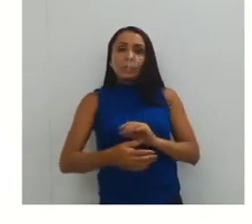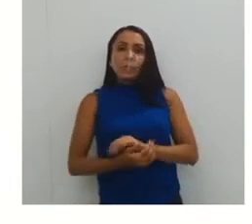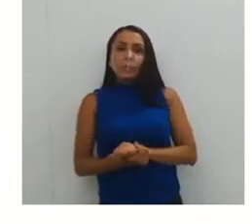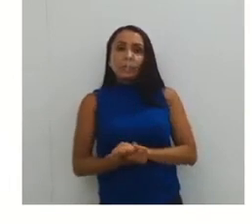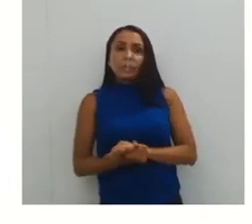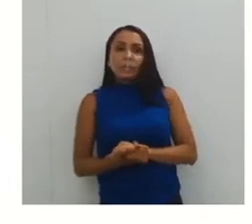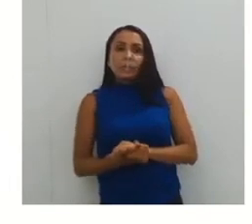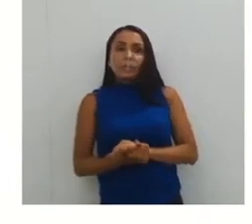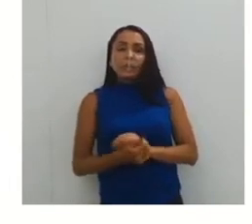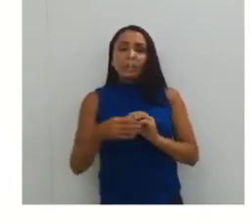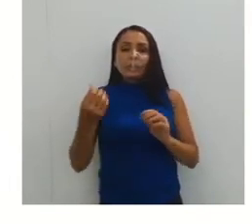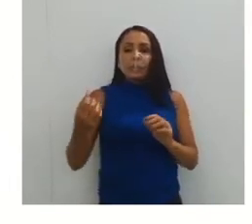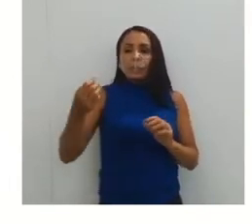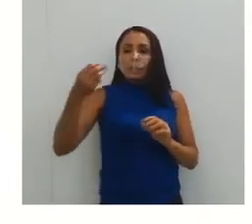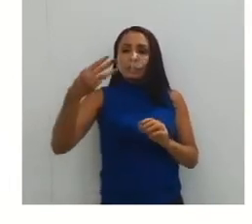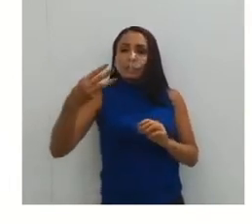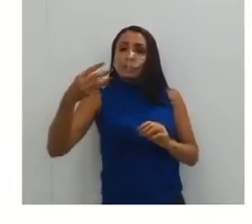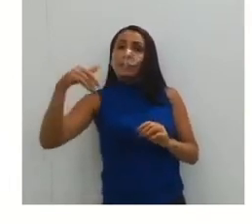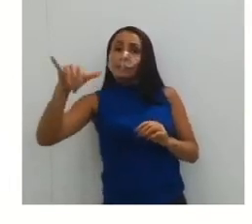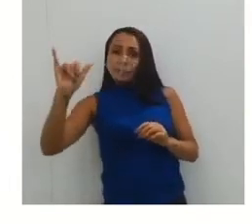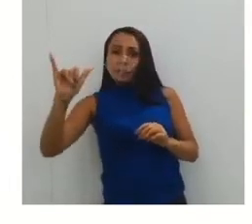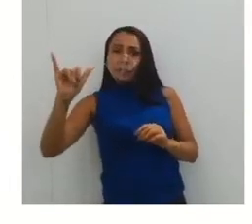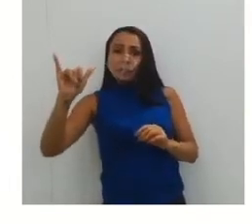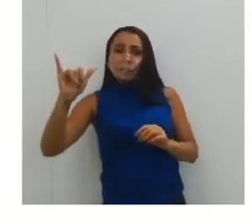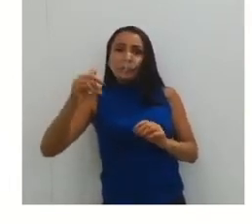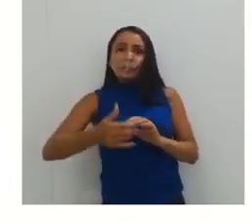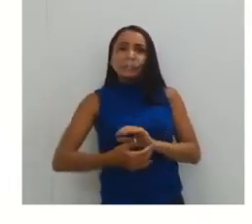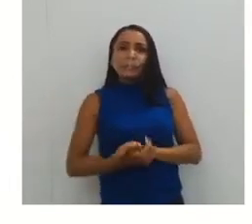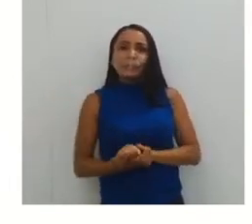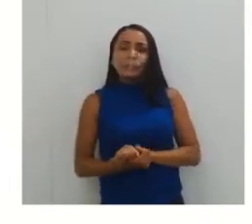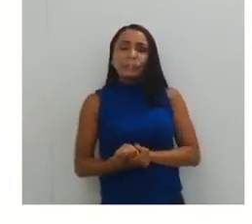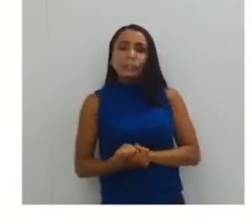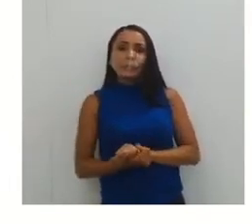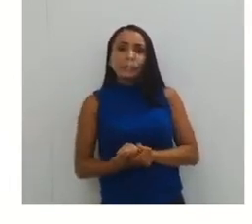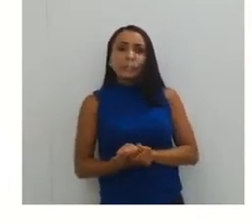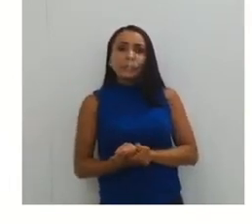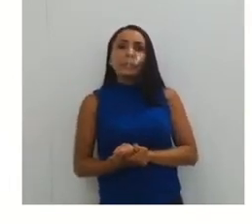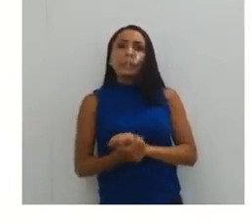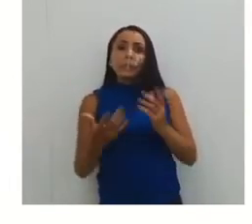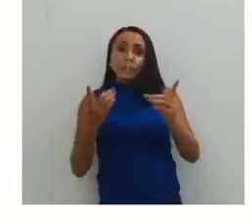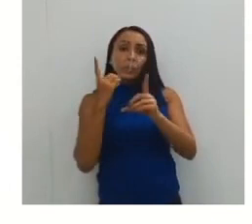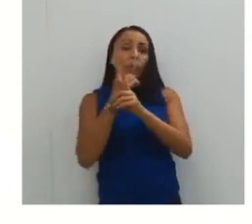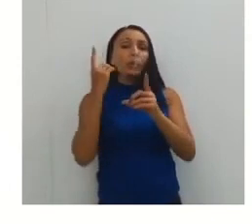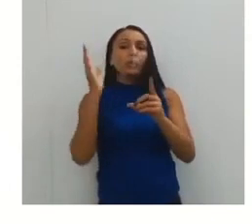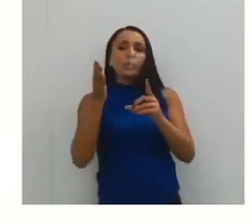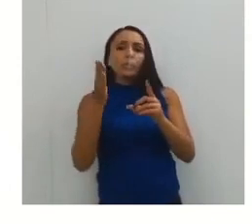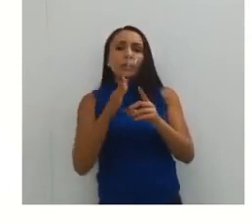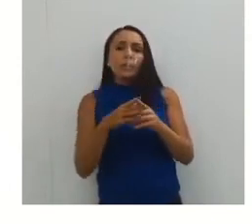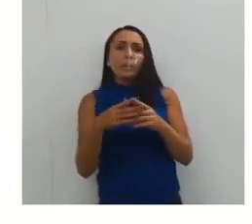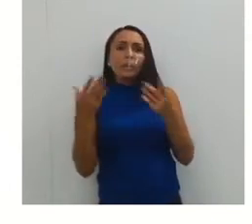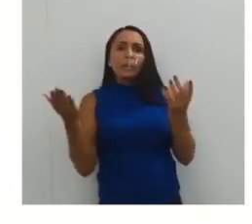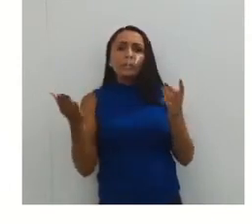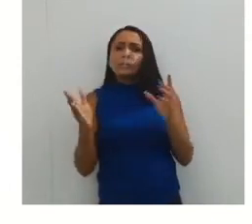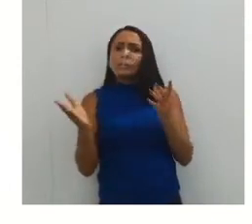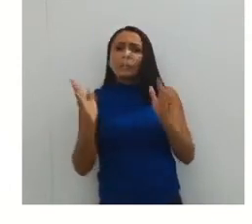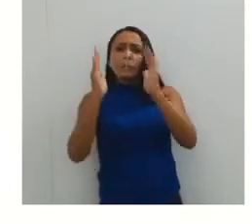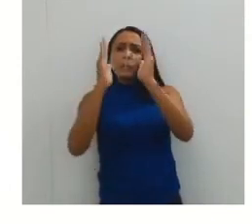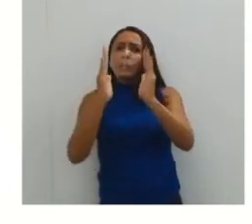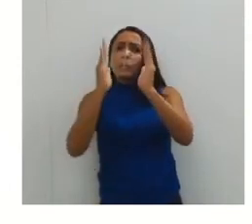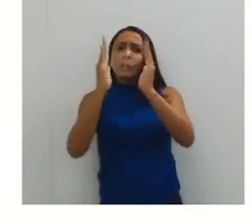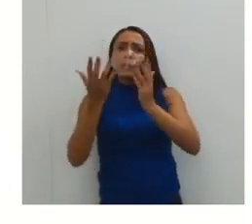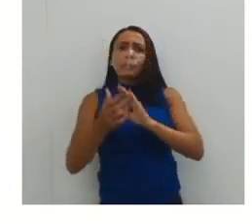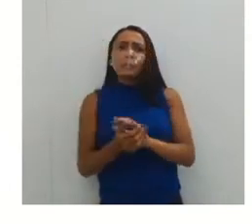de 9 é 3, a raiz de x y ao quadrado é y. Então a gente achou as pontas. O meio, como é o meio? 2